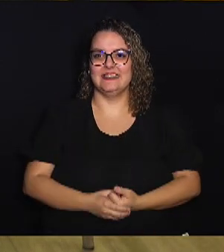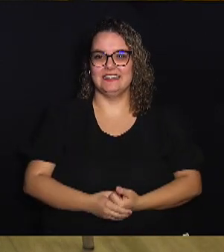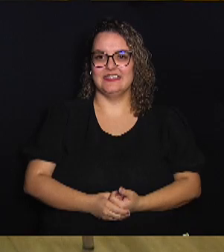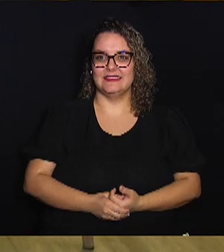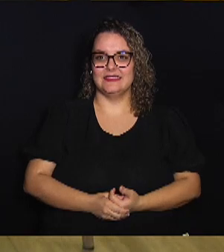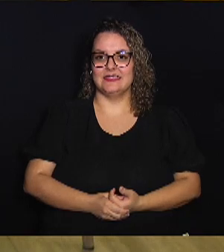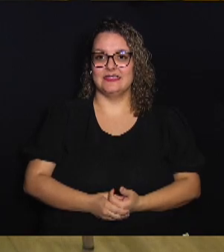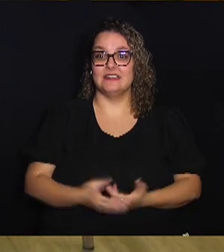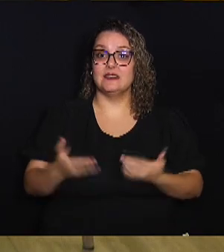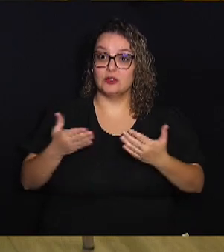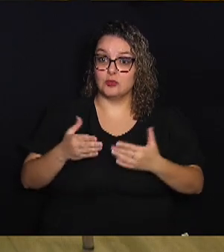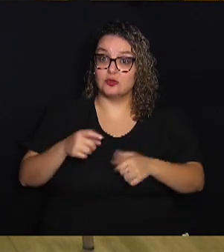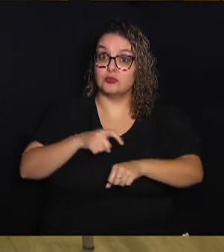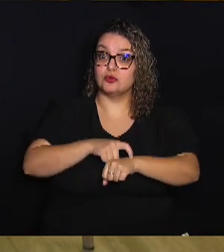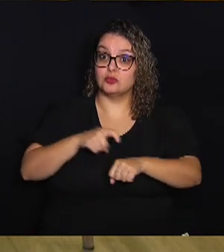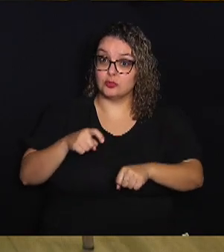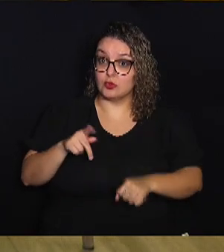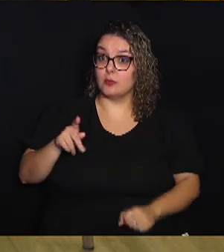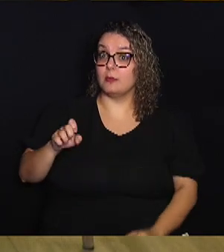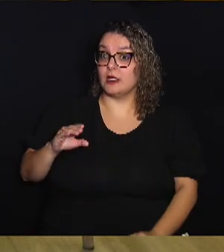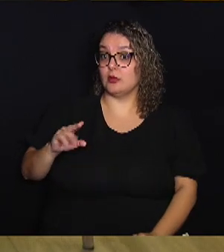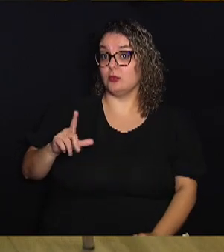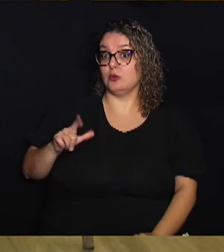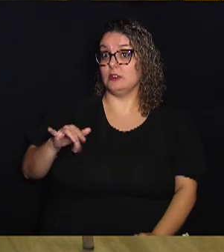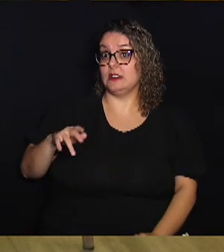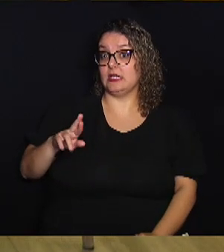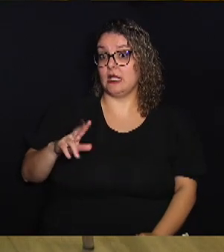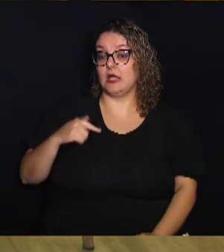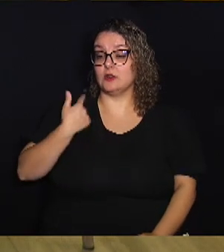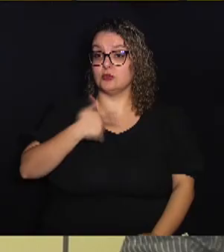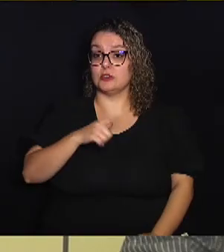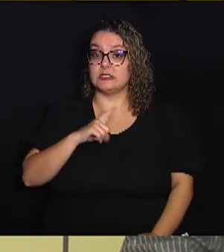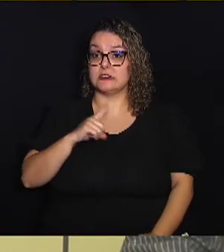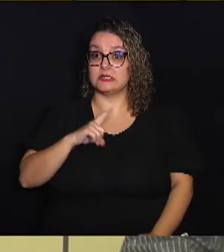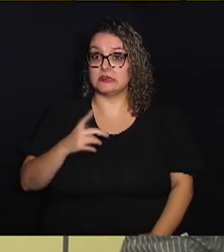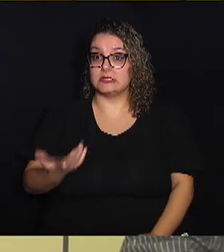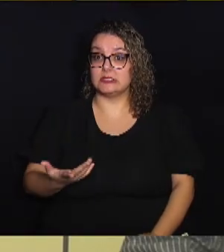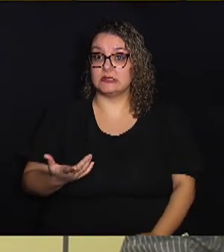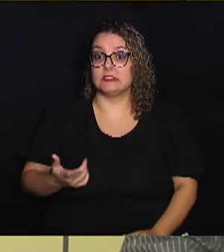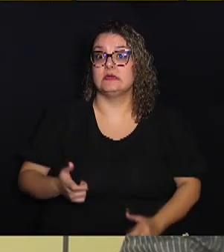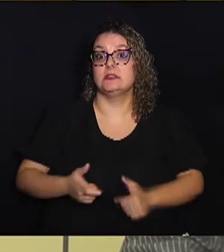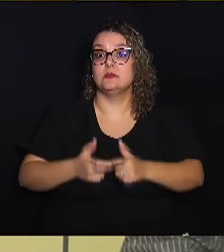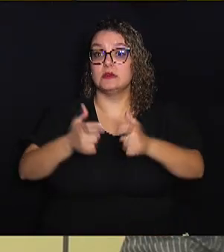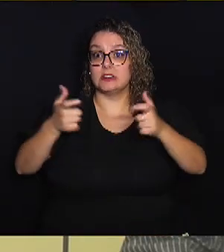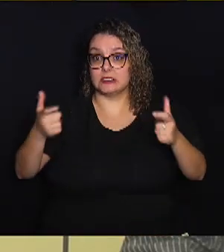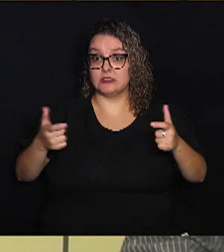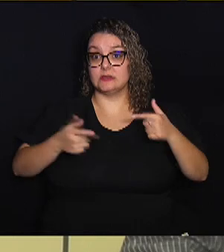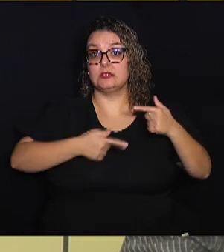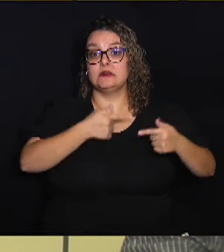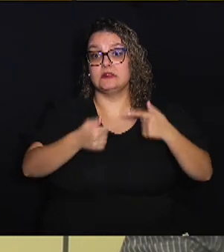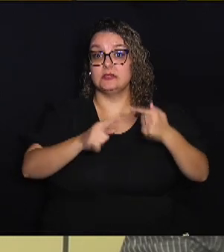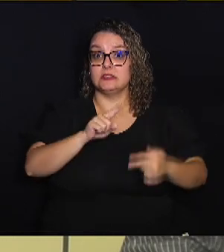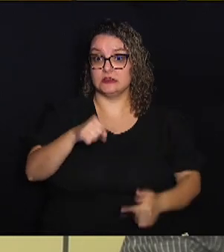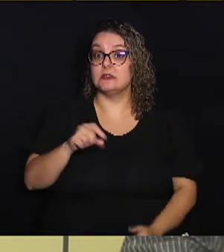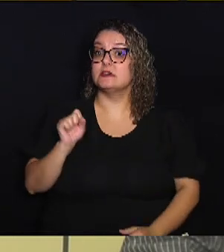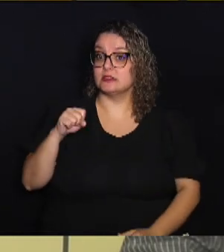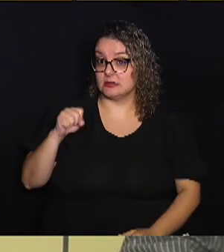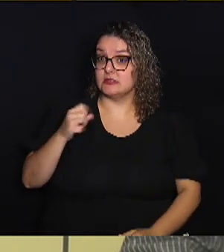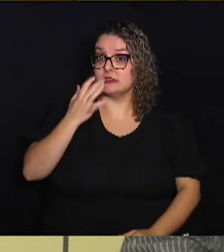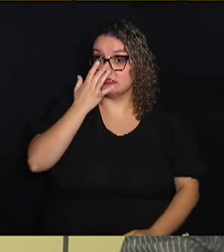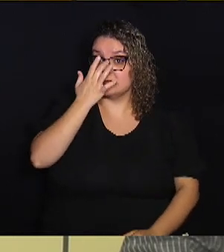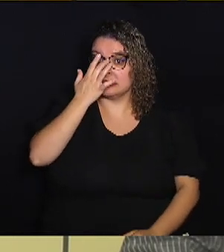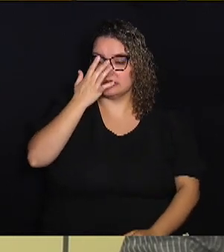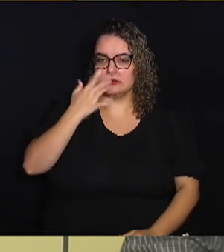Hoje a gente tem um cenário bem peculiar, né? A gente tem uma grande gama da geração Z, sim, né?